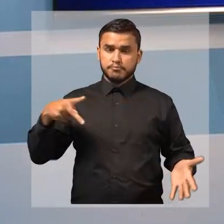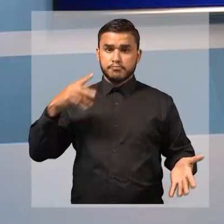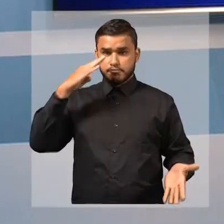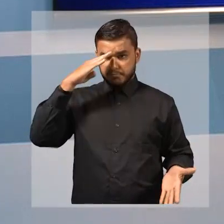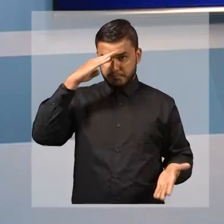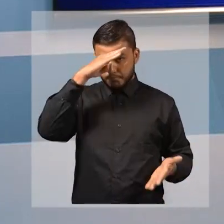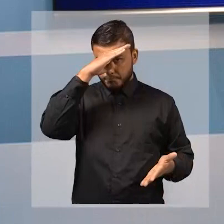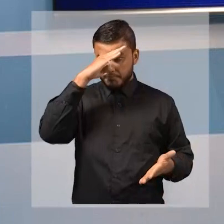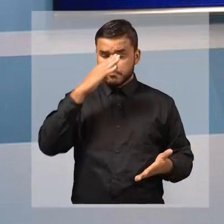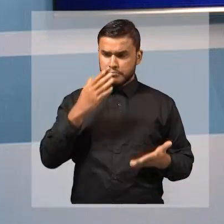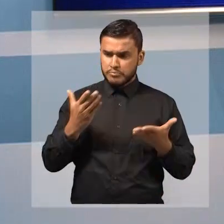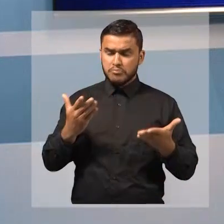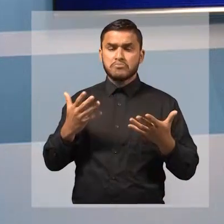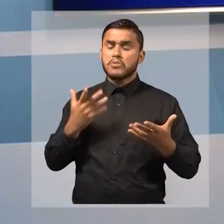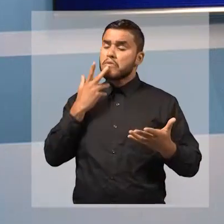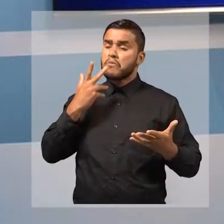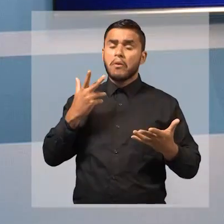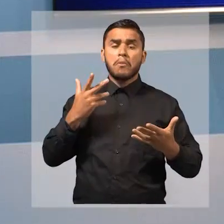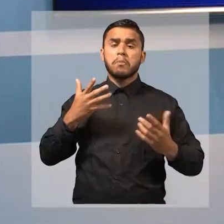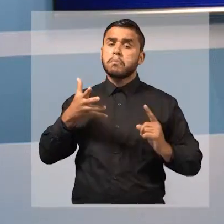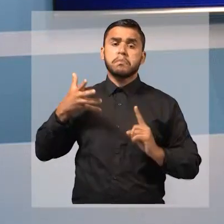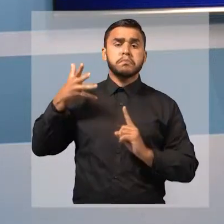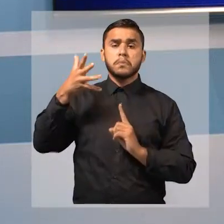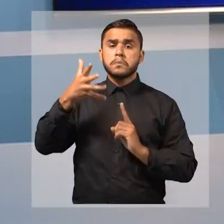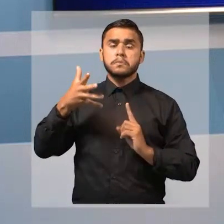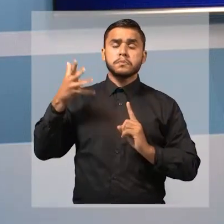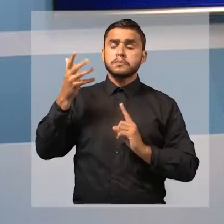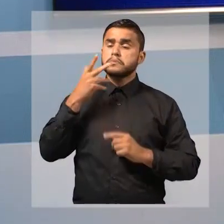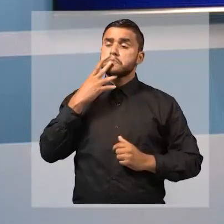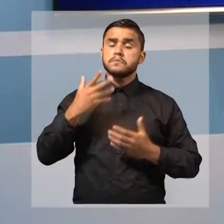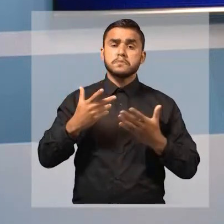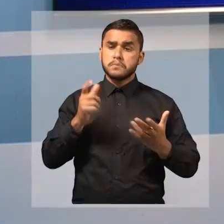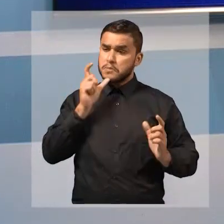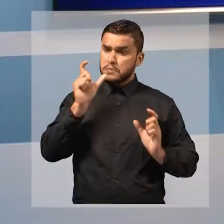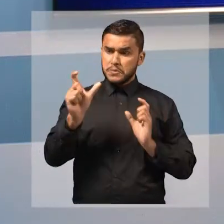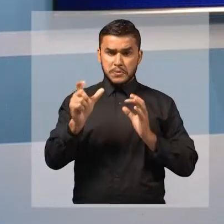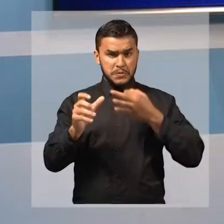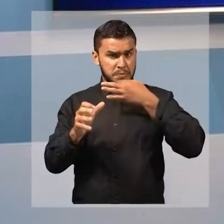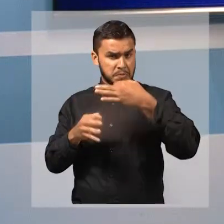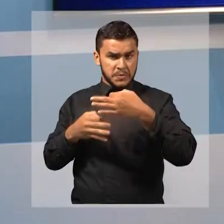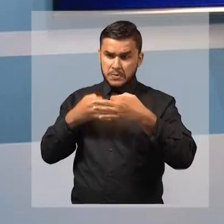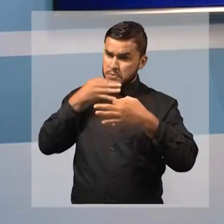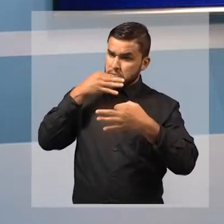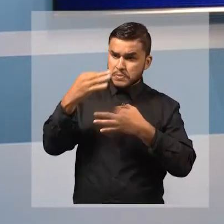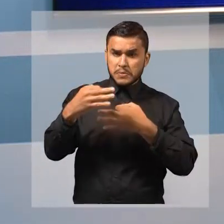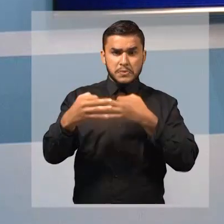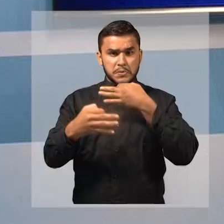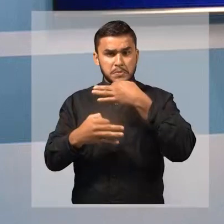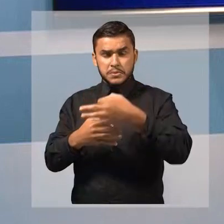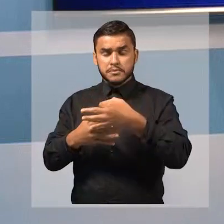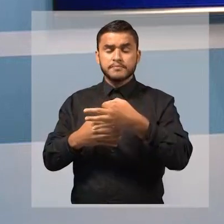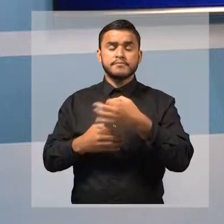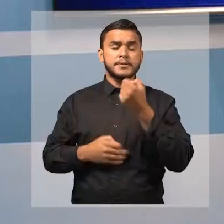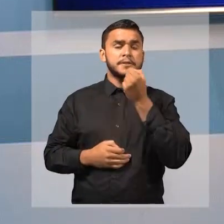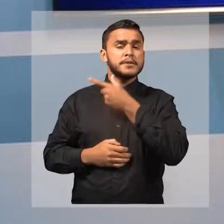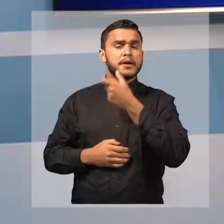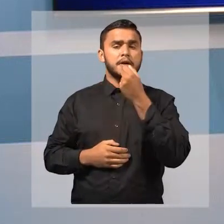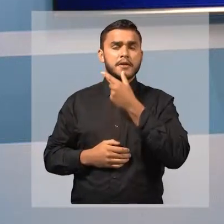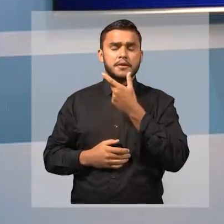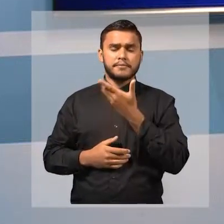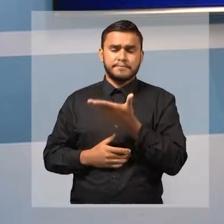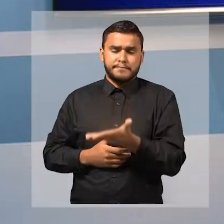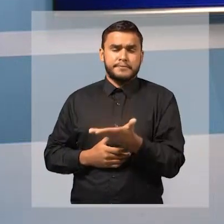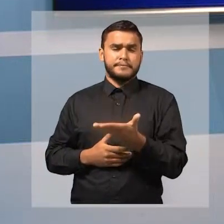primeiro, pela ordem, o presidente Bolsonaro, com suas críticas ácidas, irônicas e até, de certa